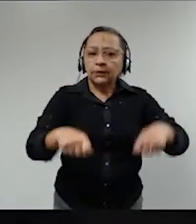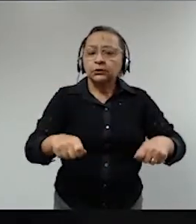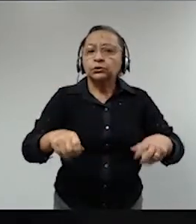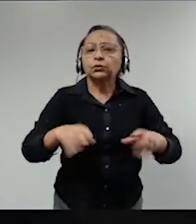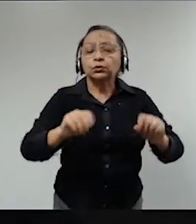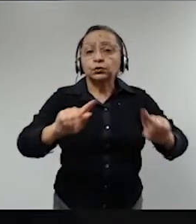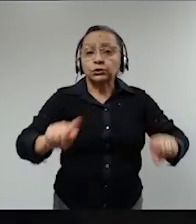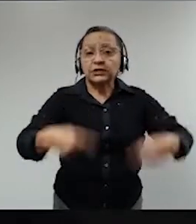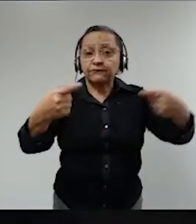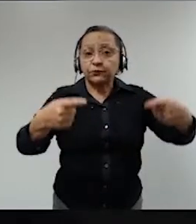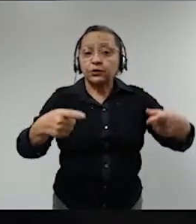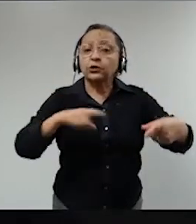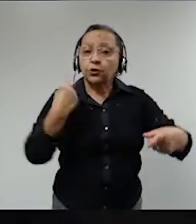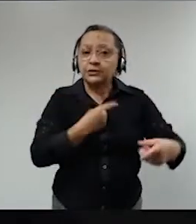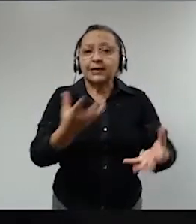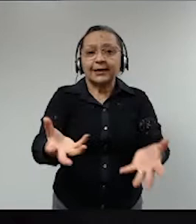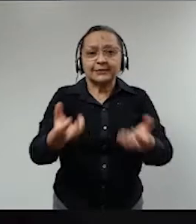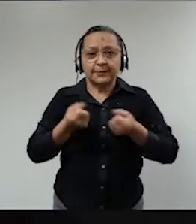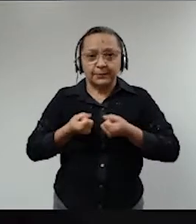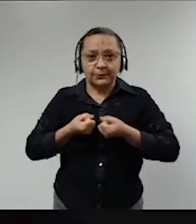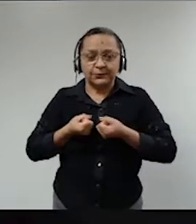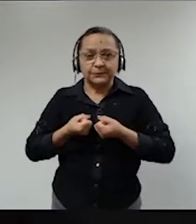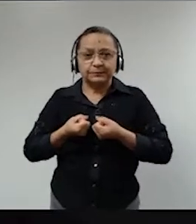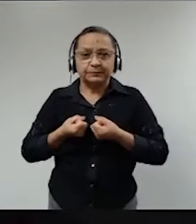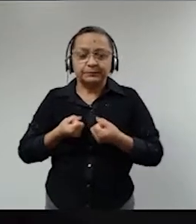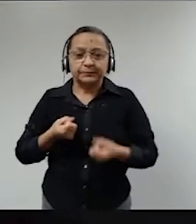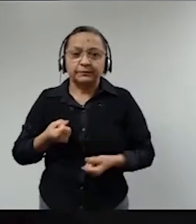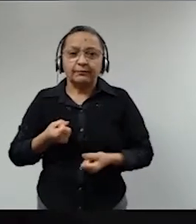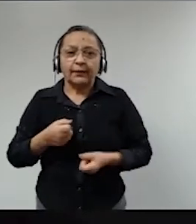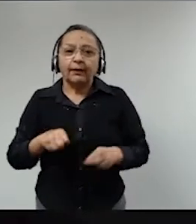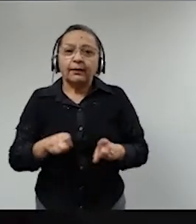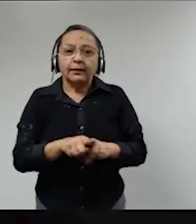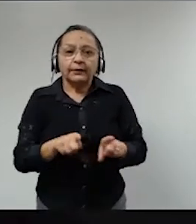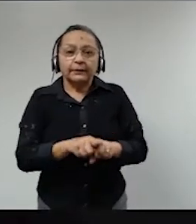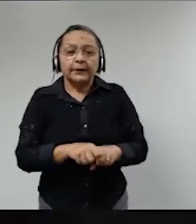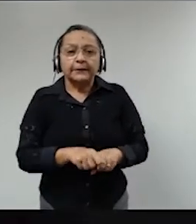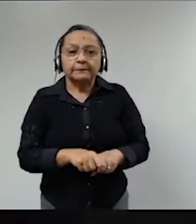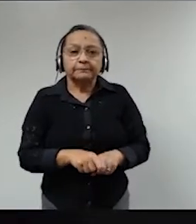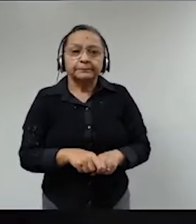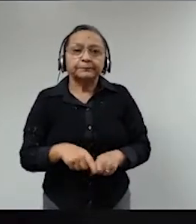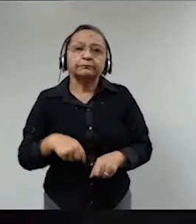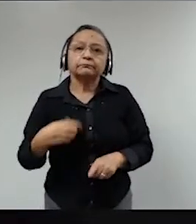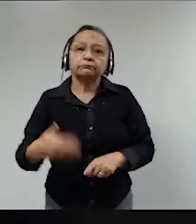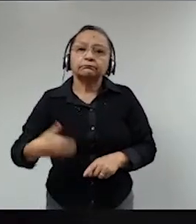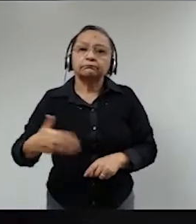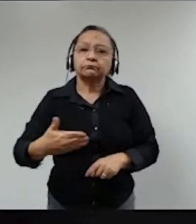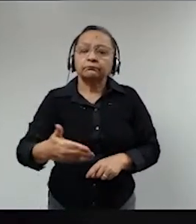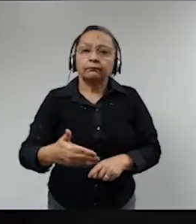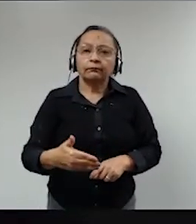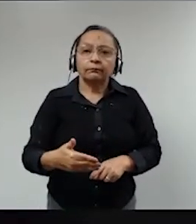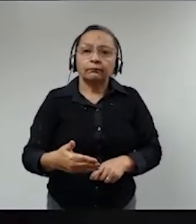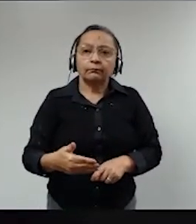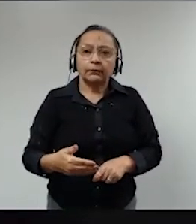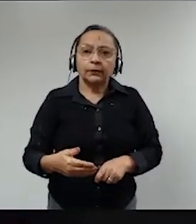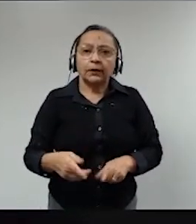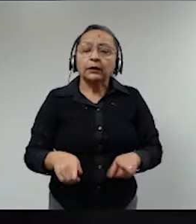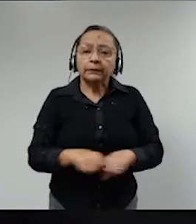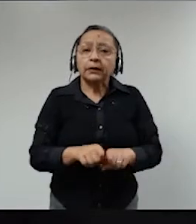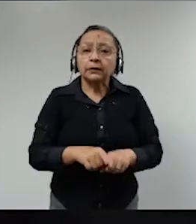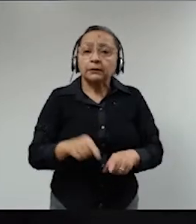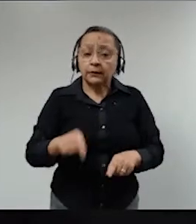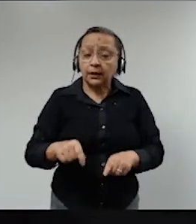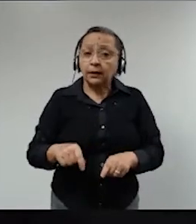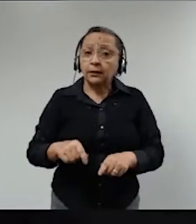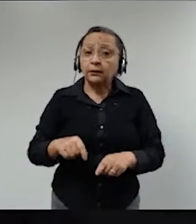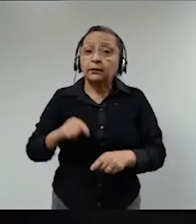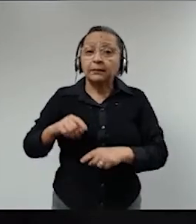desafio que nos foi proposto. Além disso, em decorrência também dessa decisão,